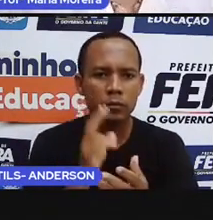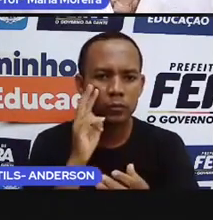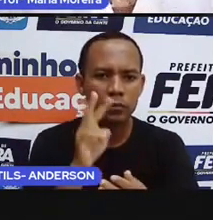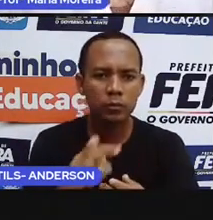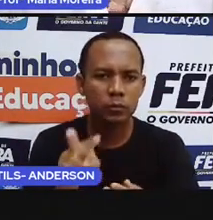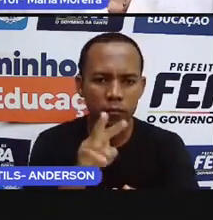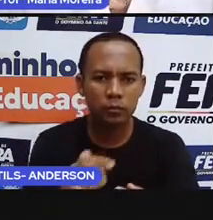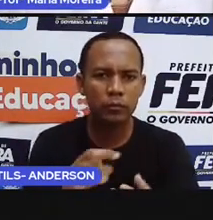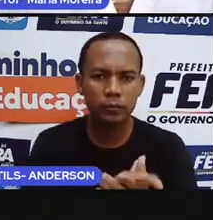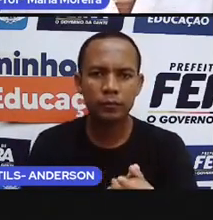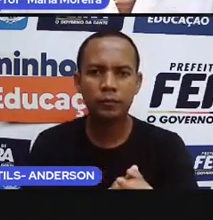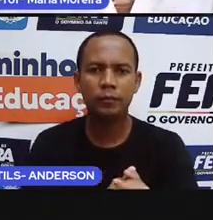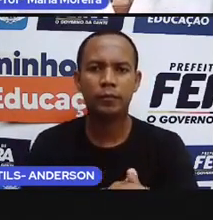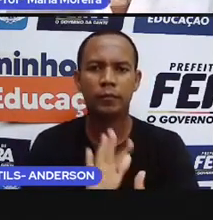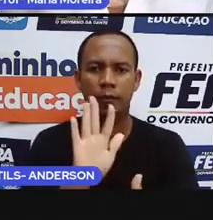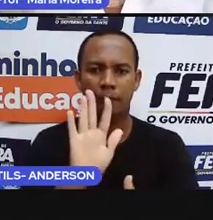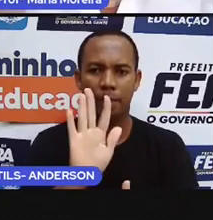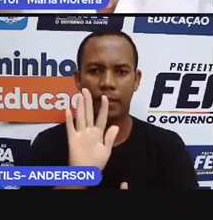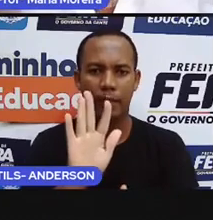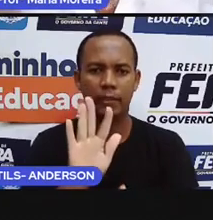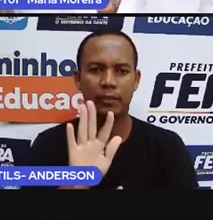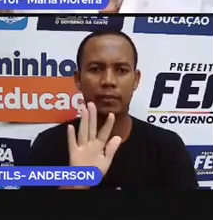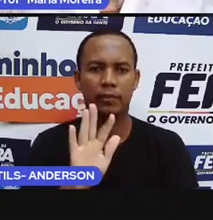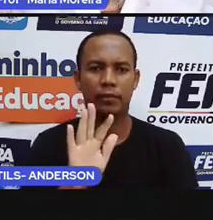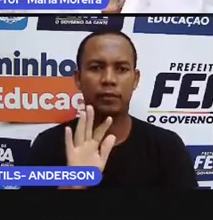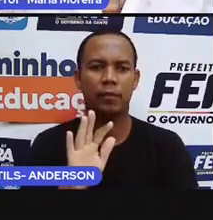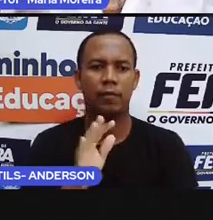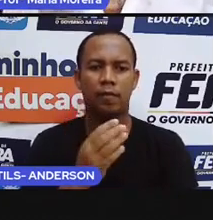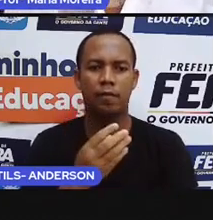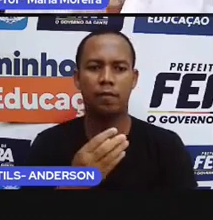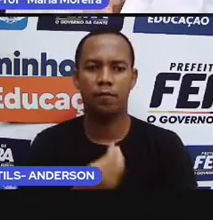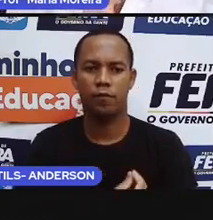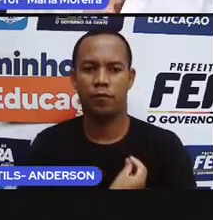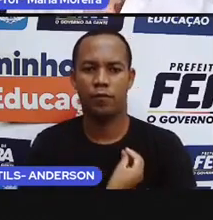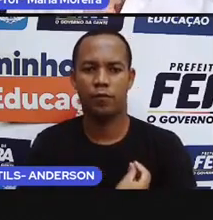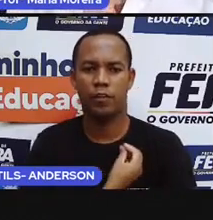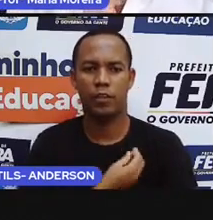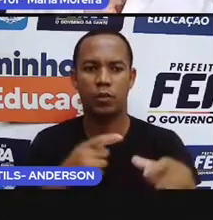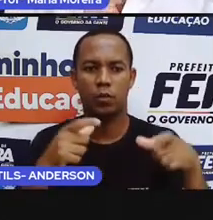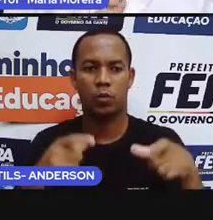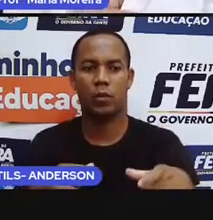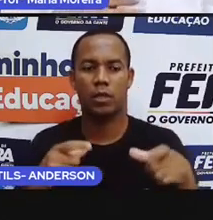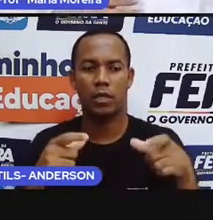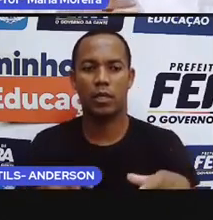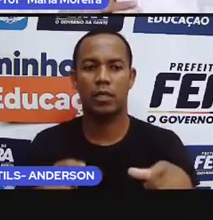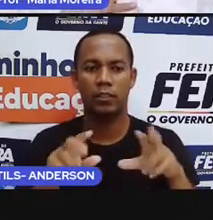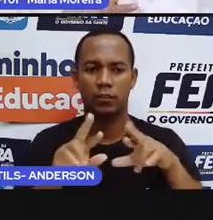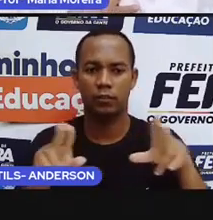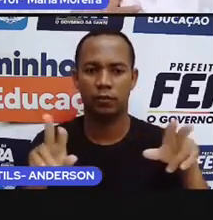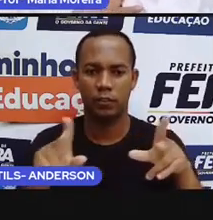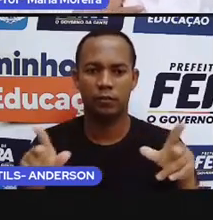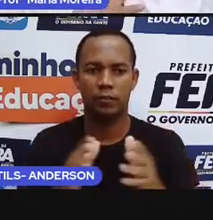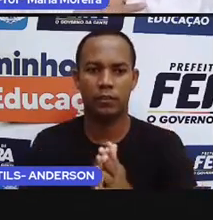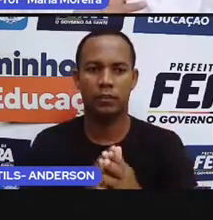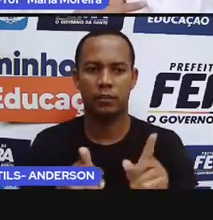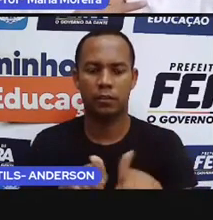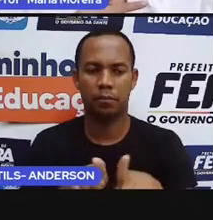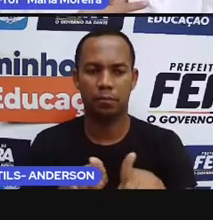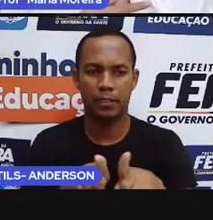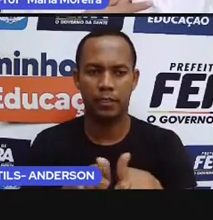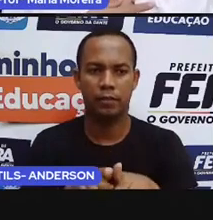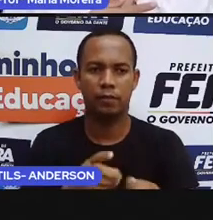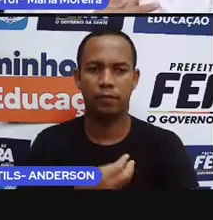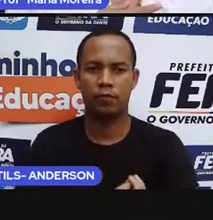viu? Apesar de não viverem isolados dos vizinhos não indígenas, né? Os tupinambás de Olivença, eles